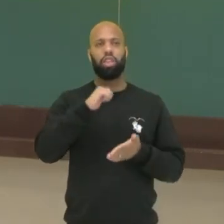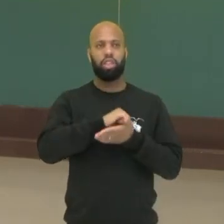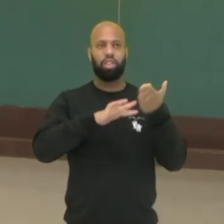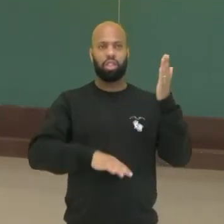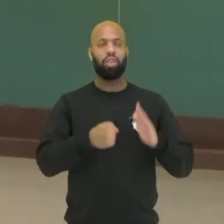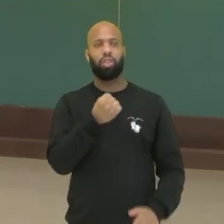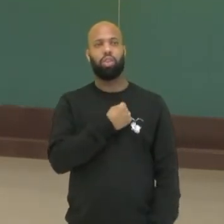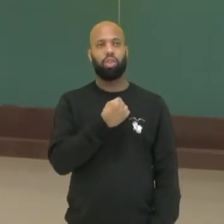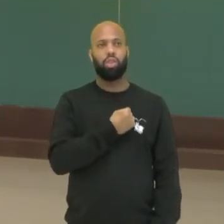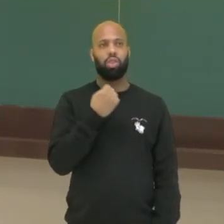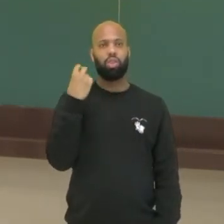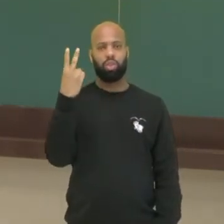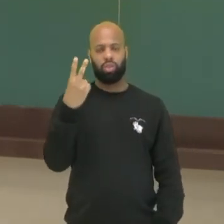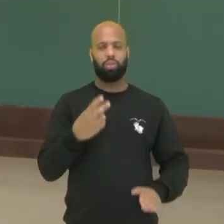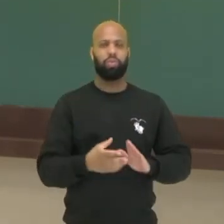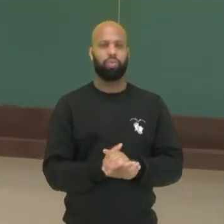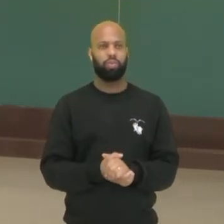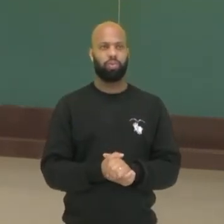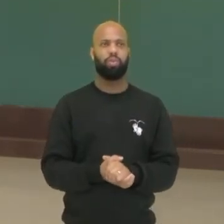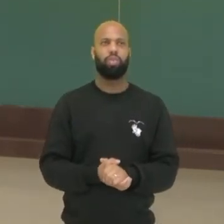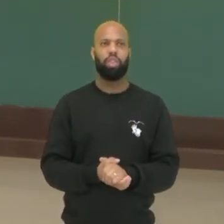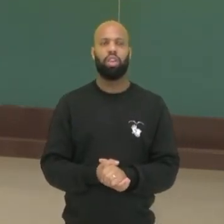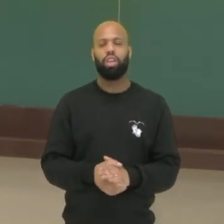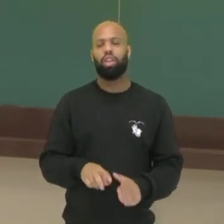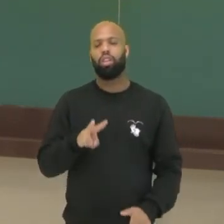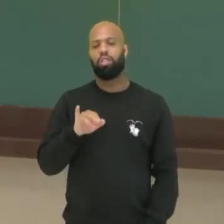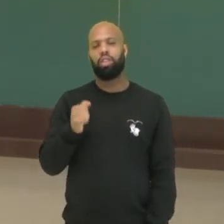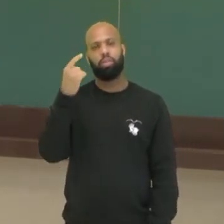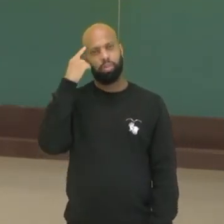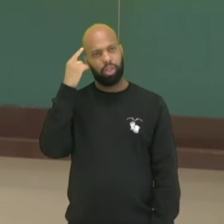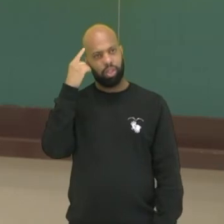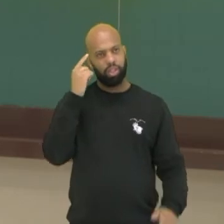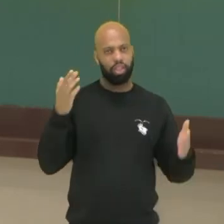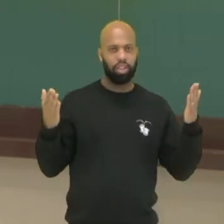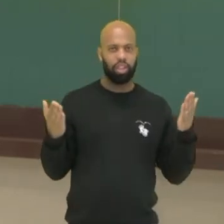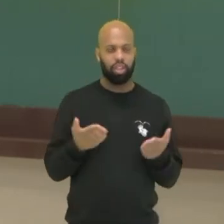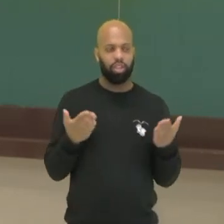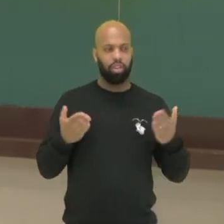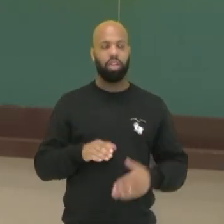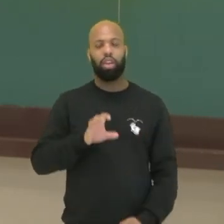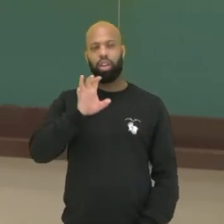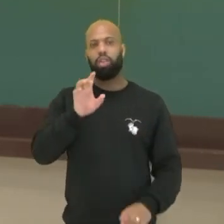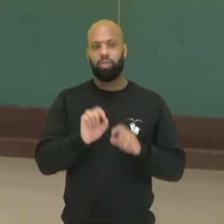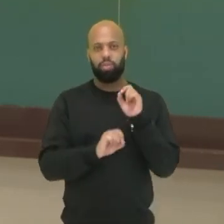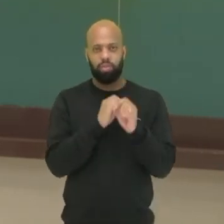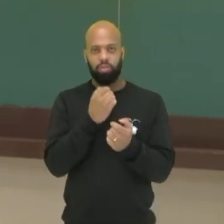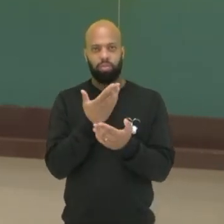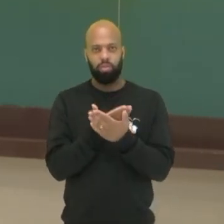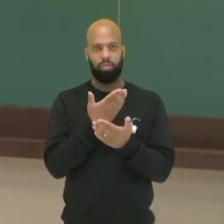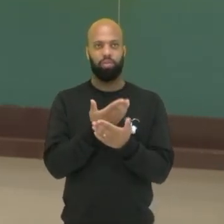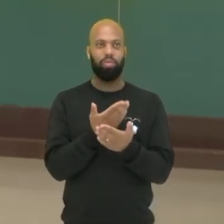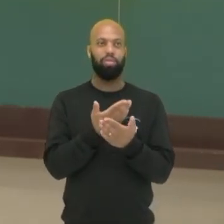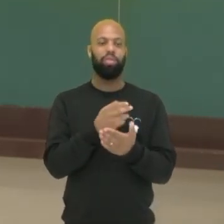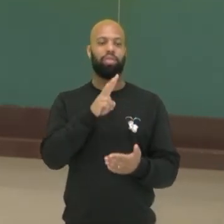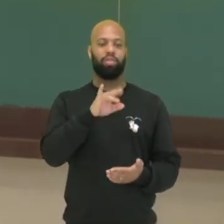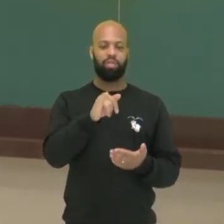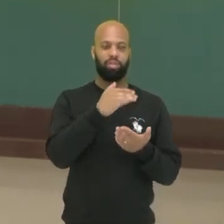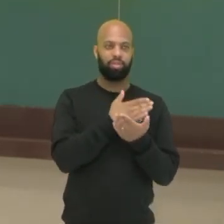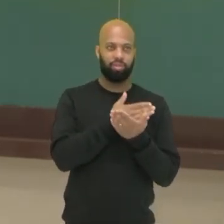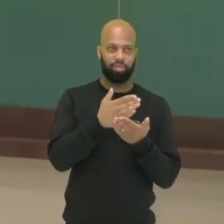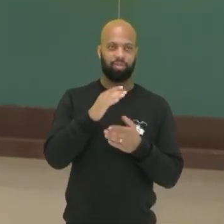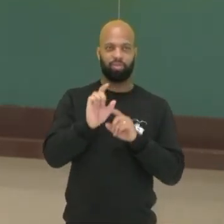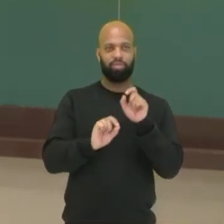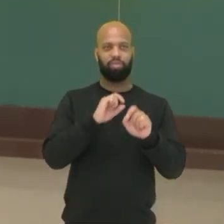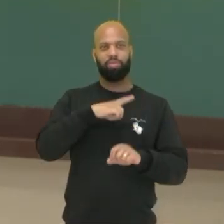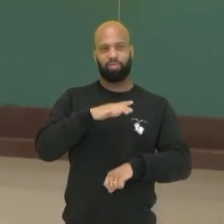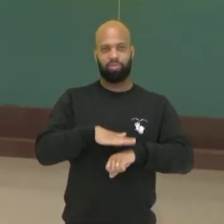Agora, meus queridos e minhas queridas, a gente vai pensar um pouquinho nesse sentido que nós falamos aqui. Vamos começar a colocar mais um